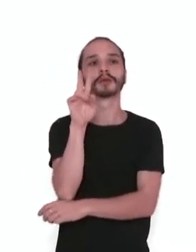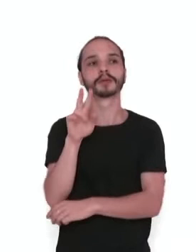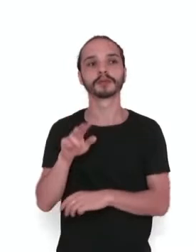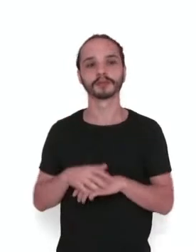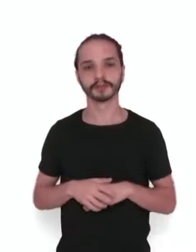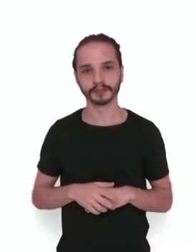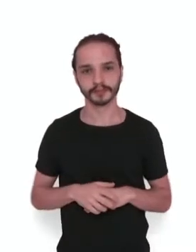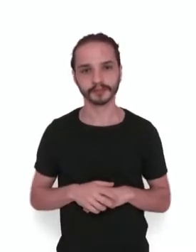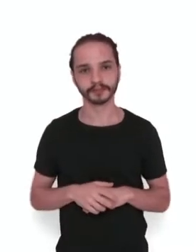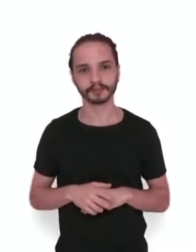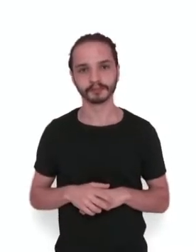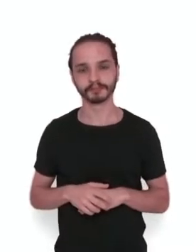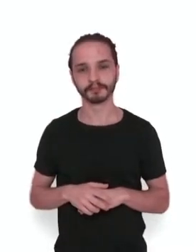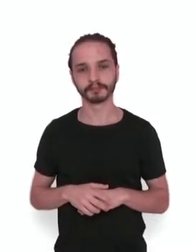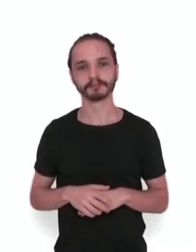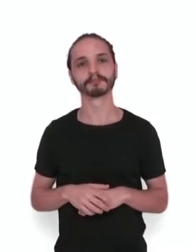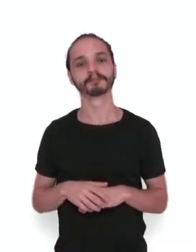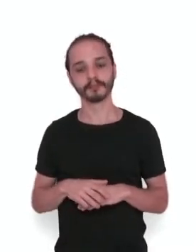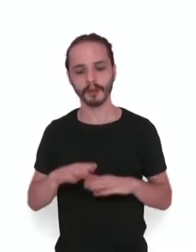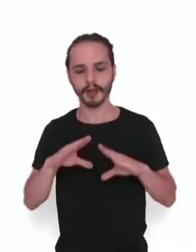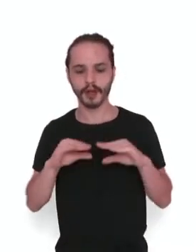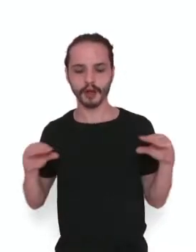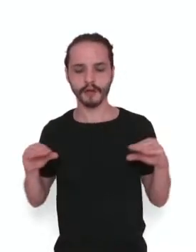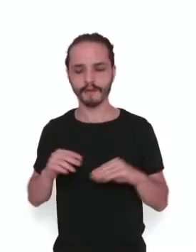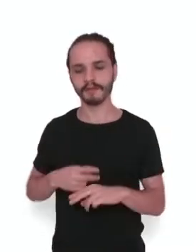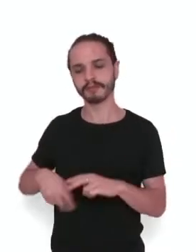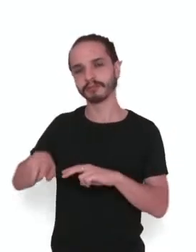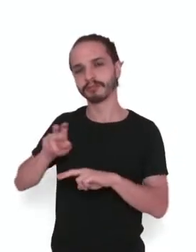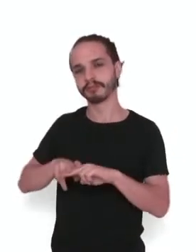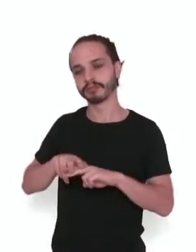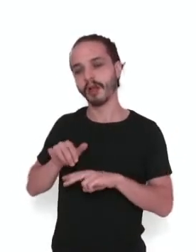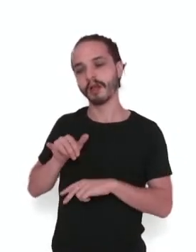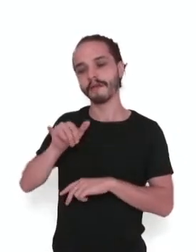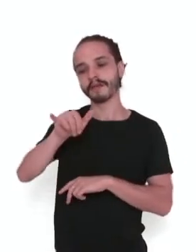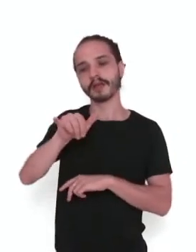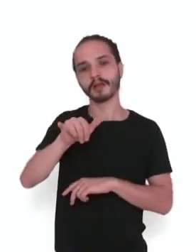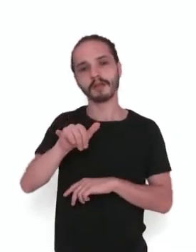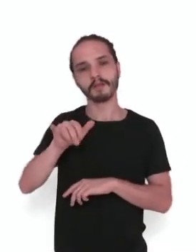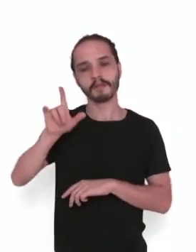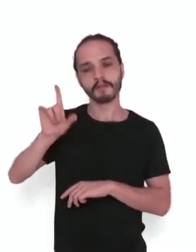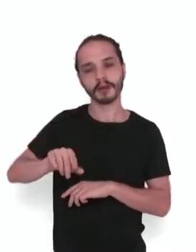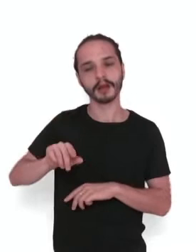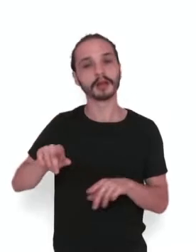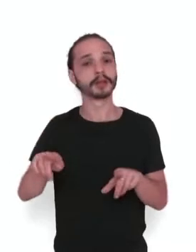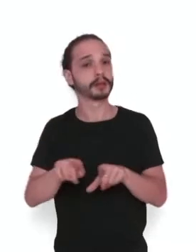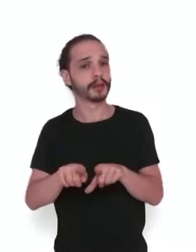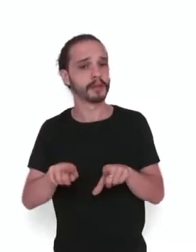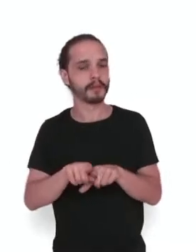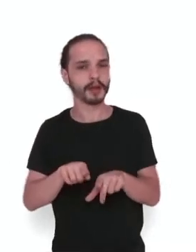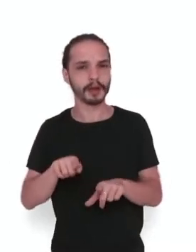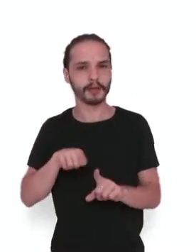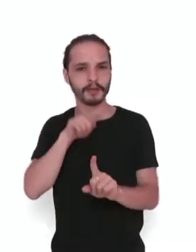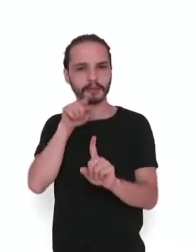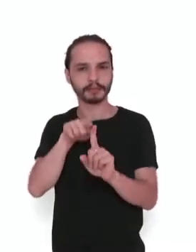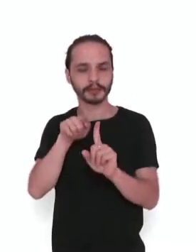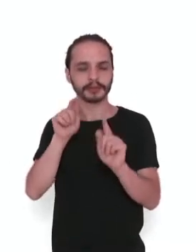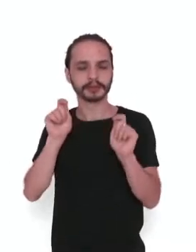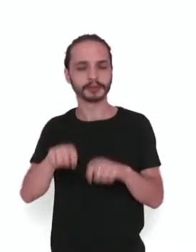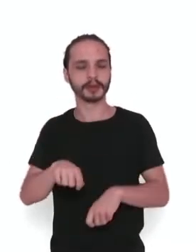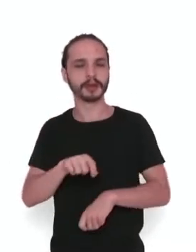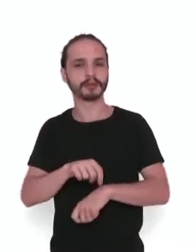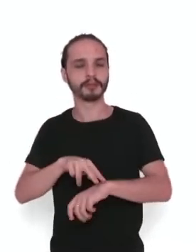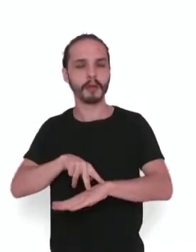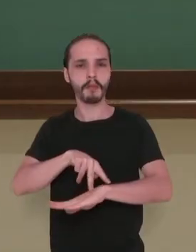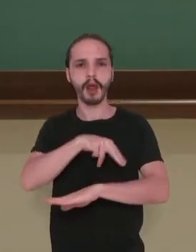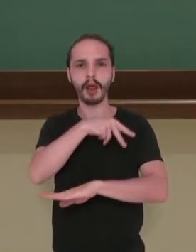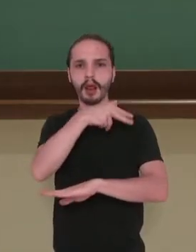Sim, além do conforto em cadeiras da classe econômica e da propensão para a ginástica olímpica. Perceba,